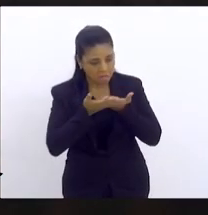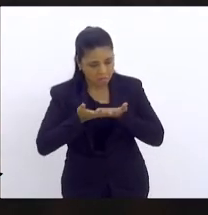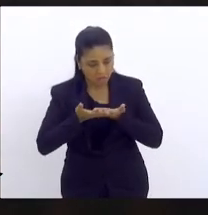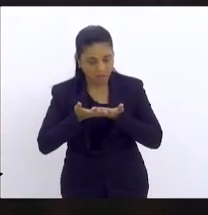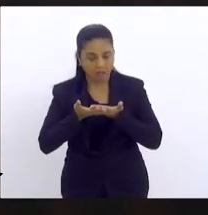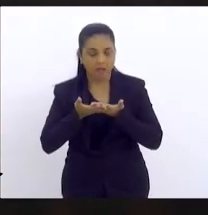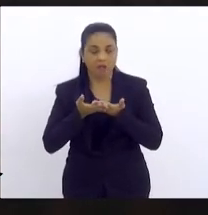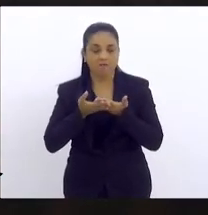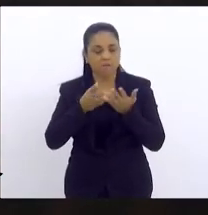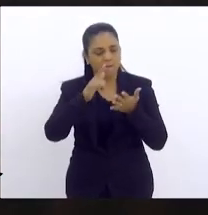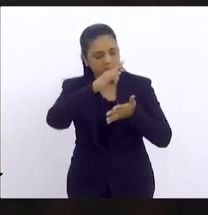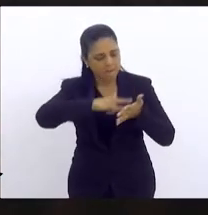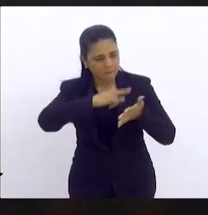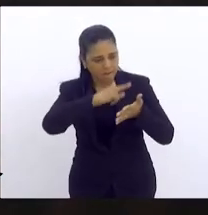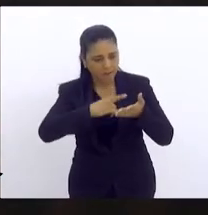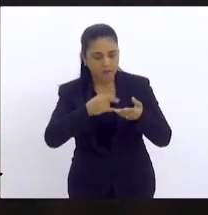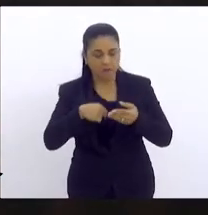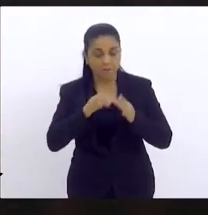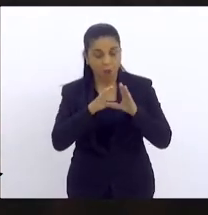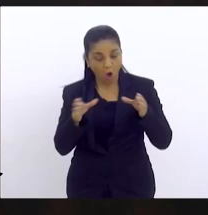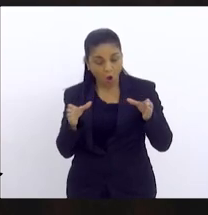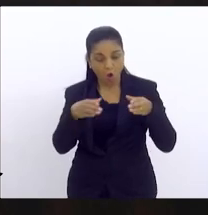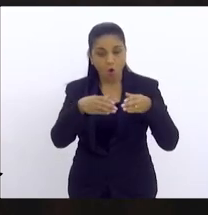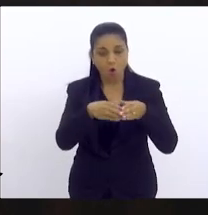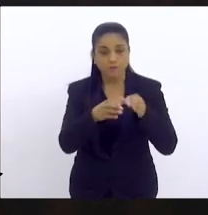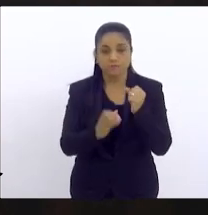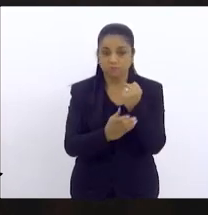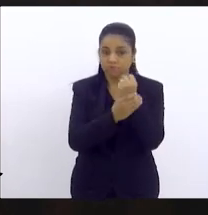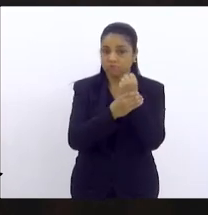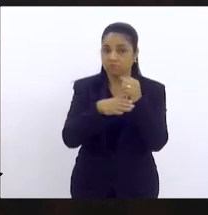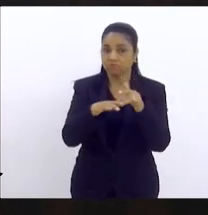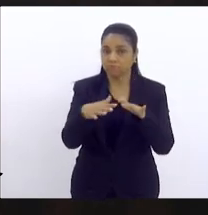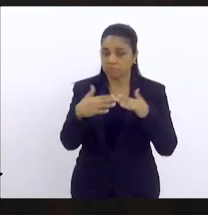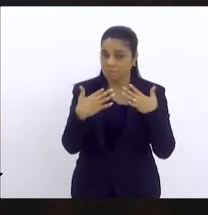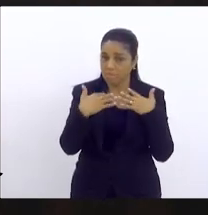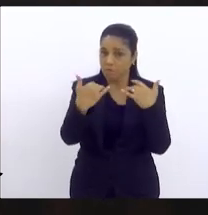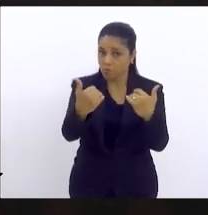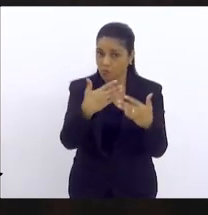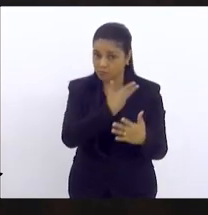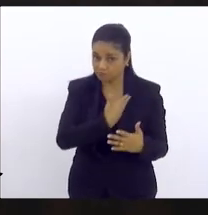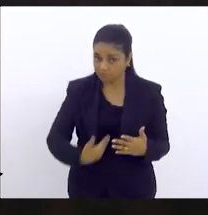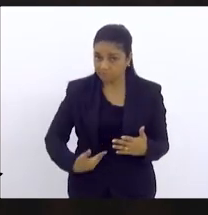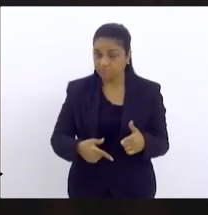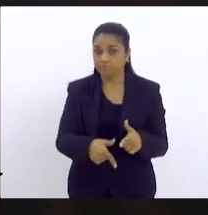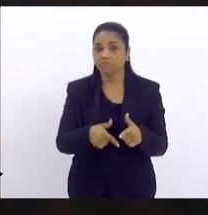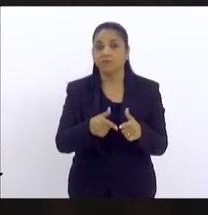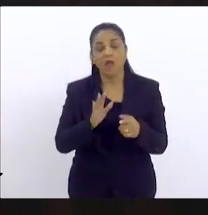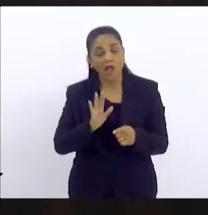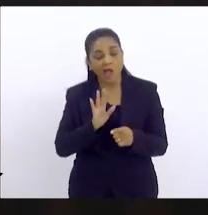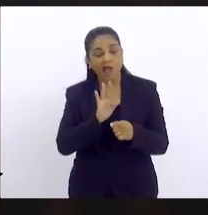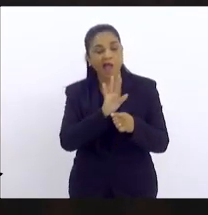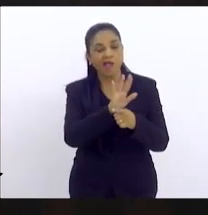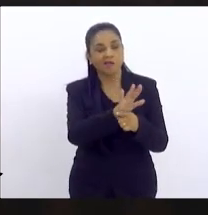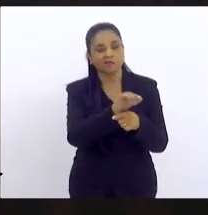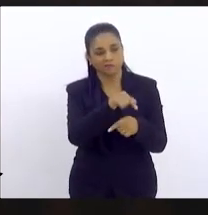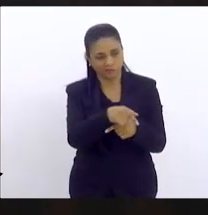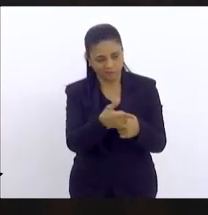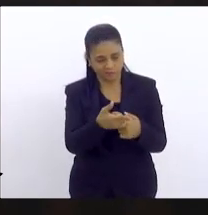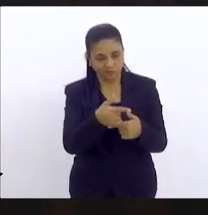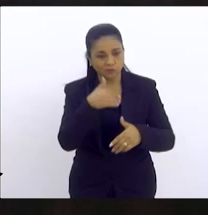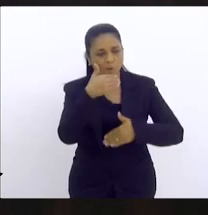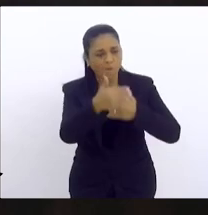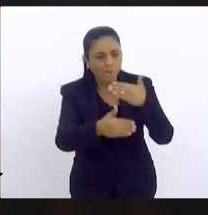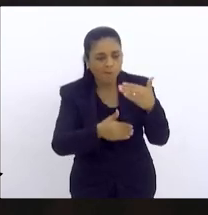necessidade para que a comissão de Segurança Pública como foi dito no início possa ajudá-los nesse